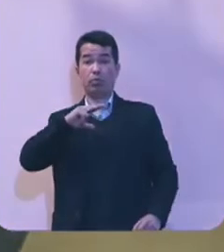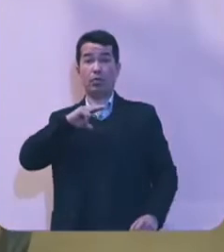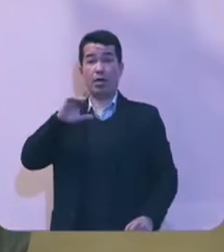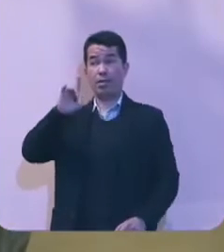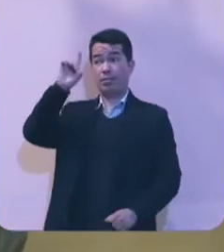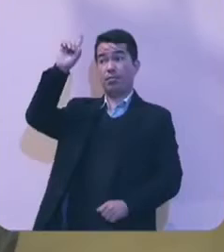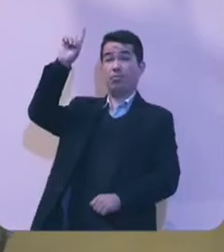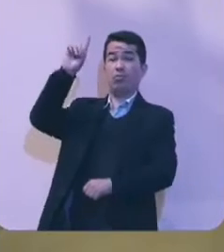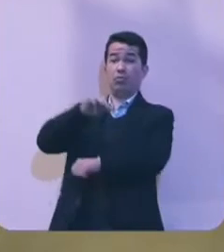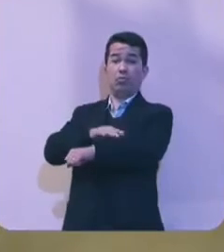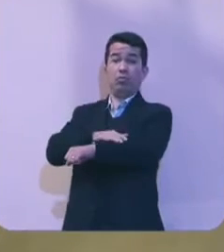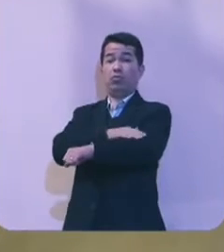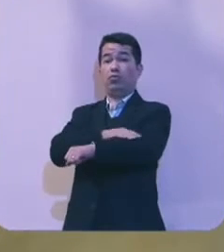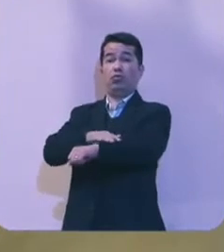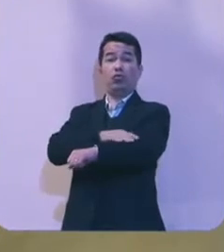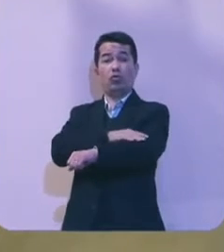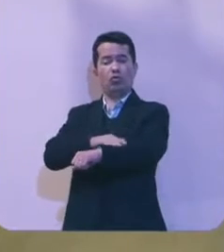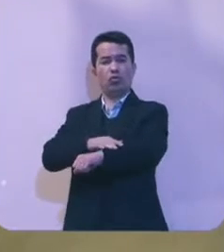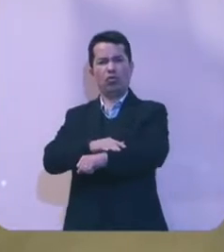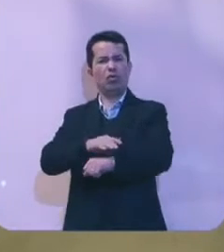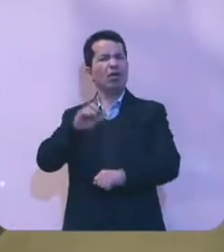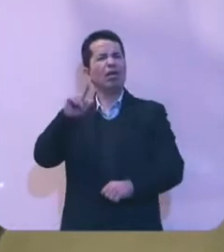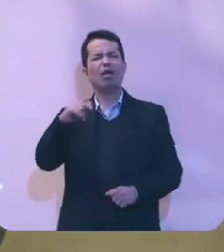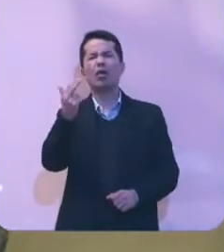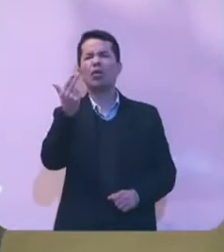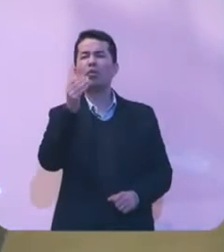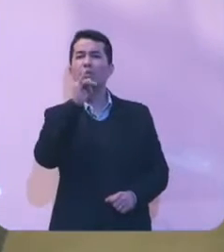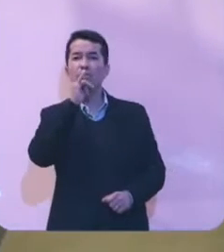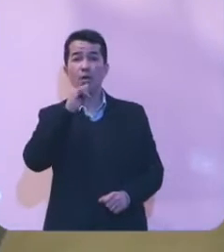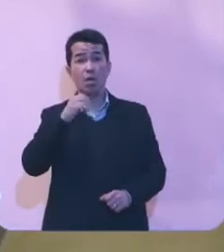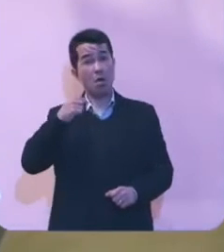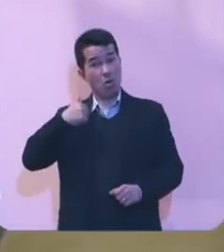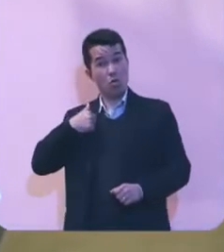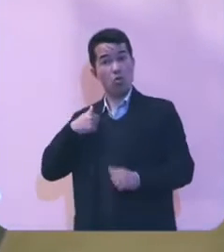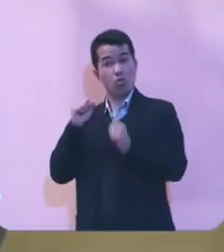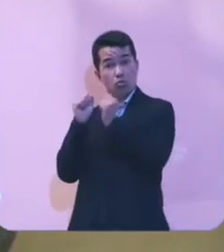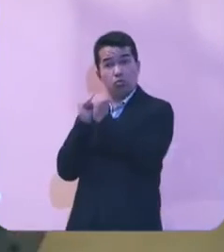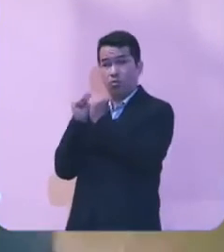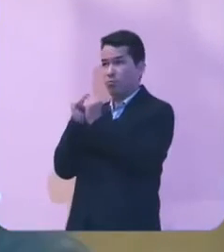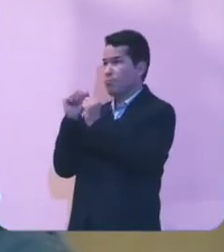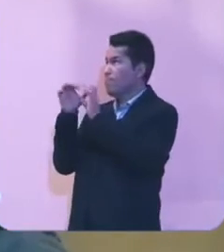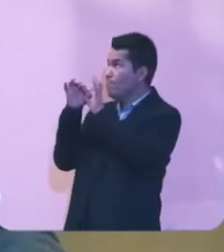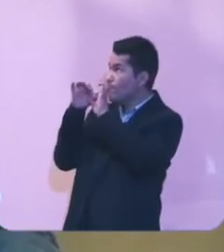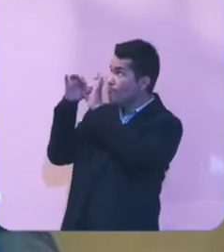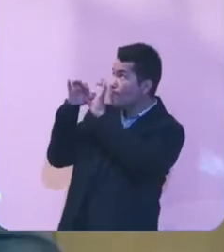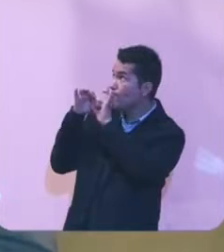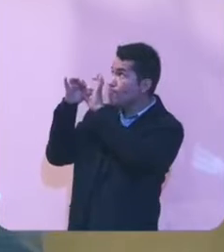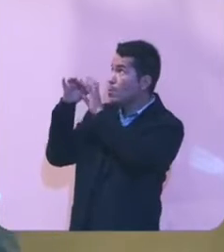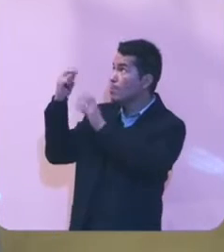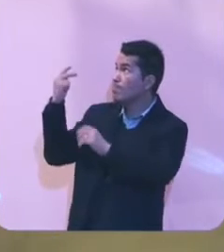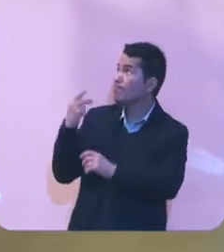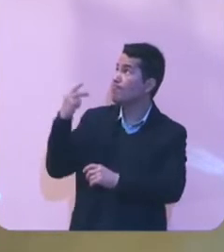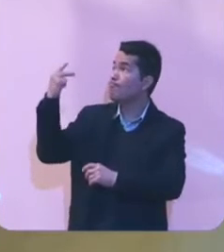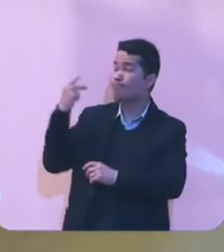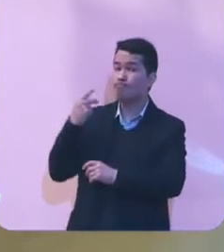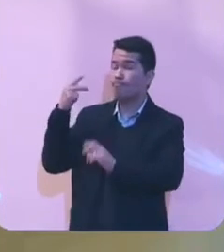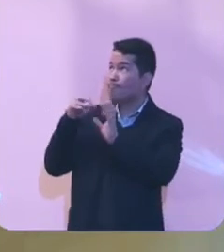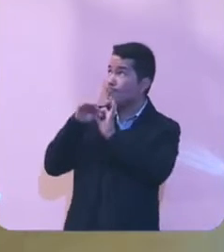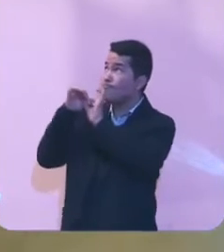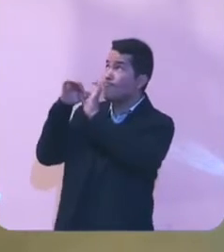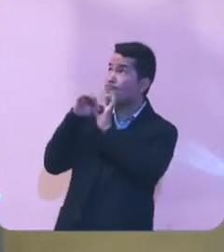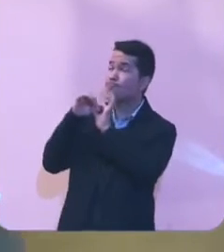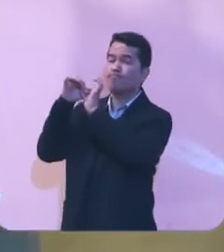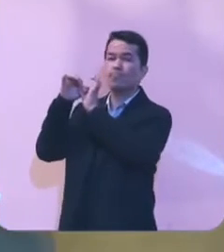o primeiro na sua vida, se Ele não for o exclusivo na sua vida, não tem vitória. Então